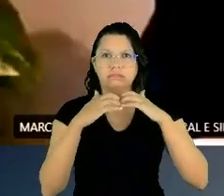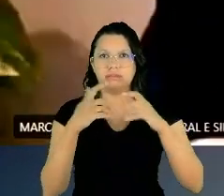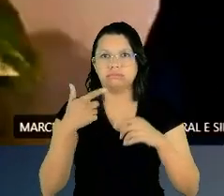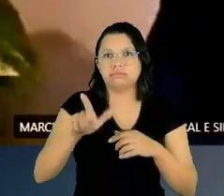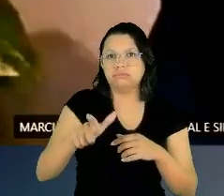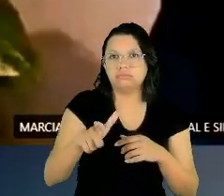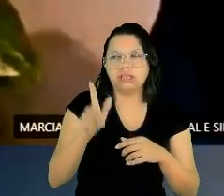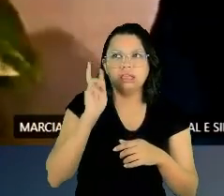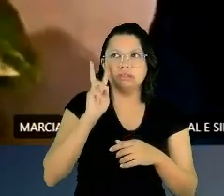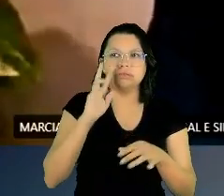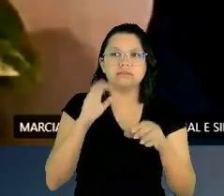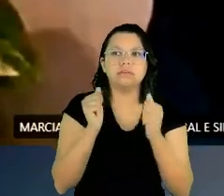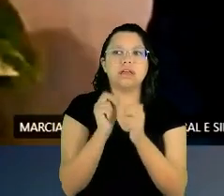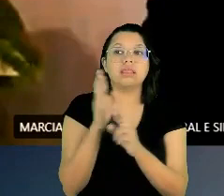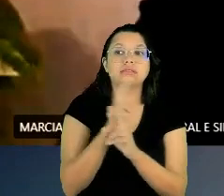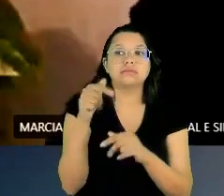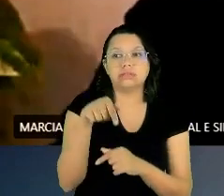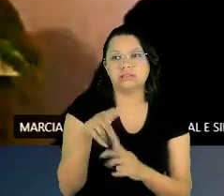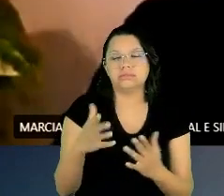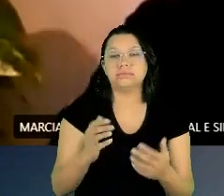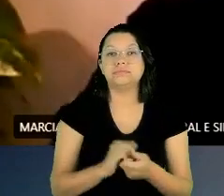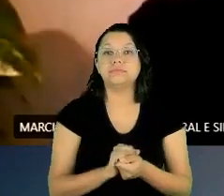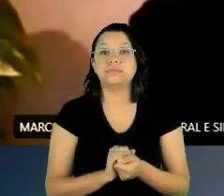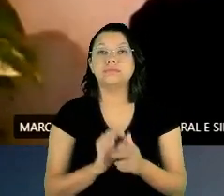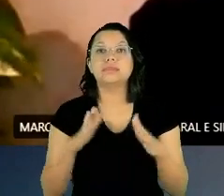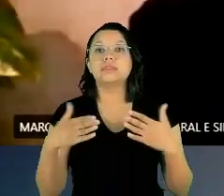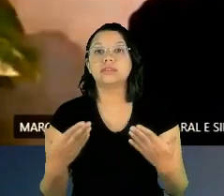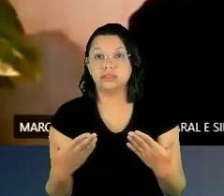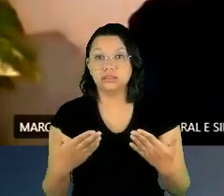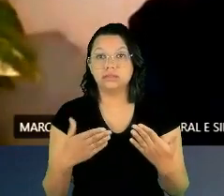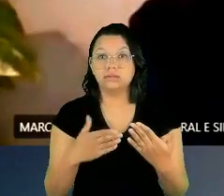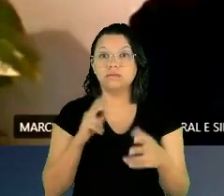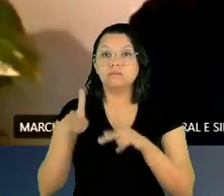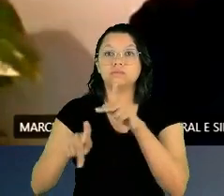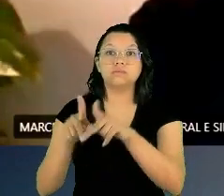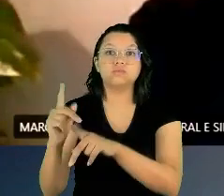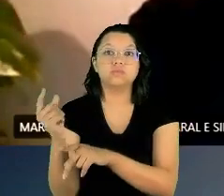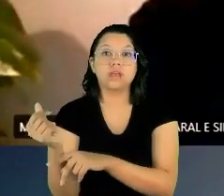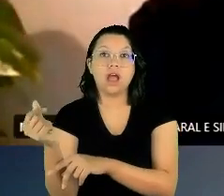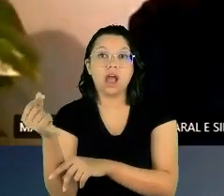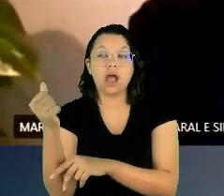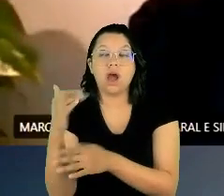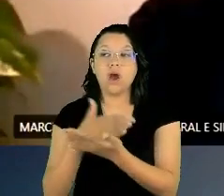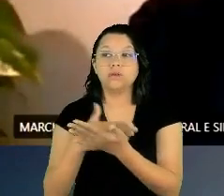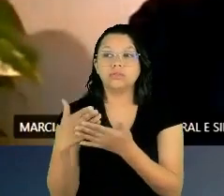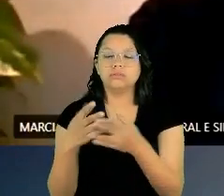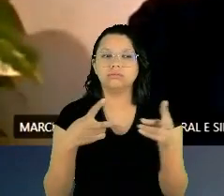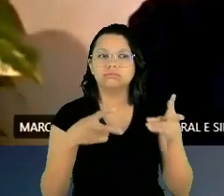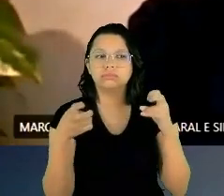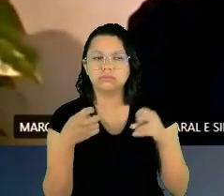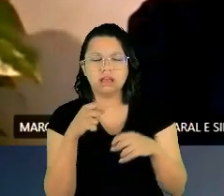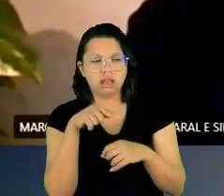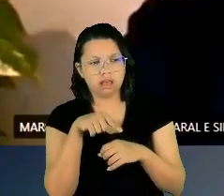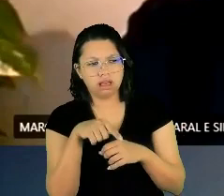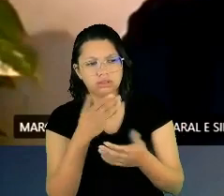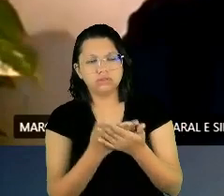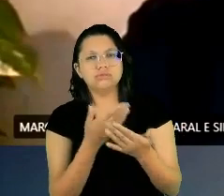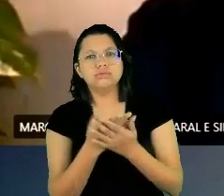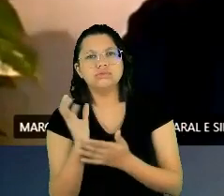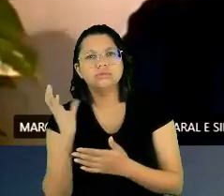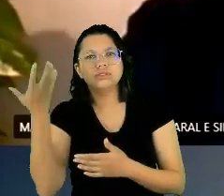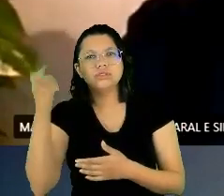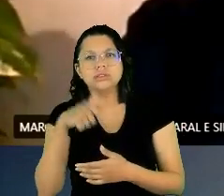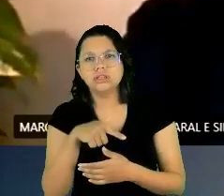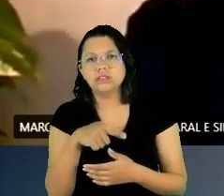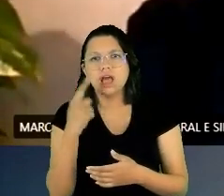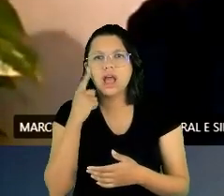dela histórico suficiente, né? E aí o pessoal da economia começou a se interessar por esses estudos. Falou,